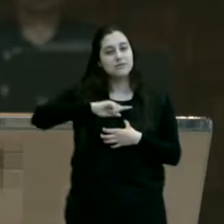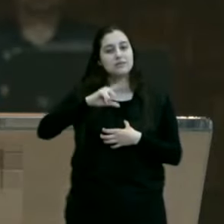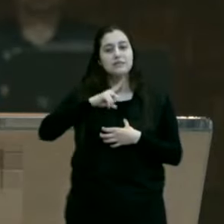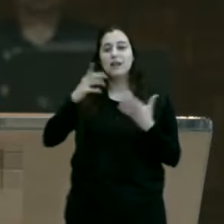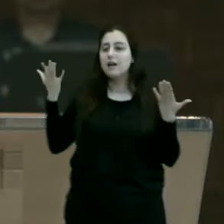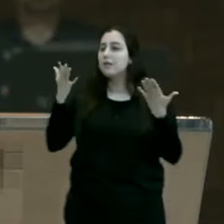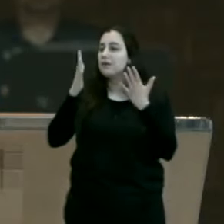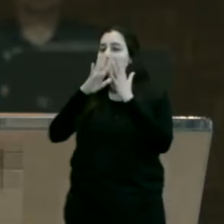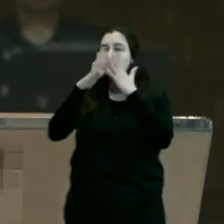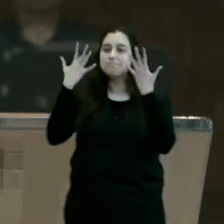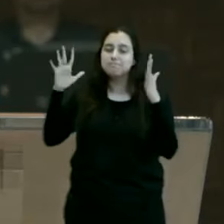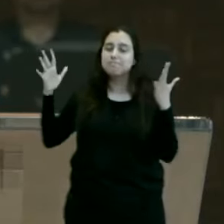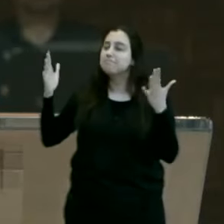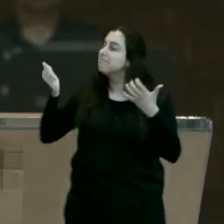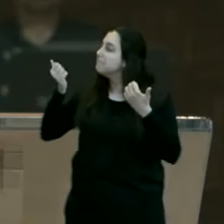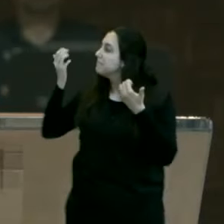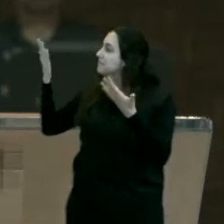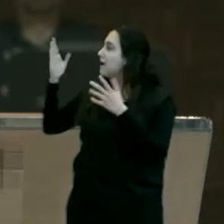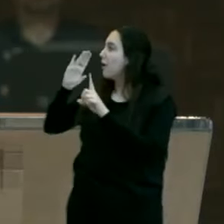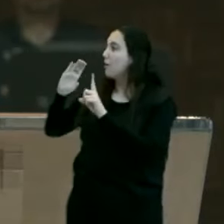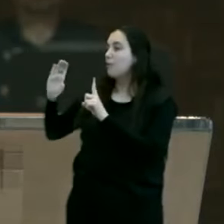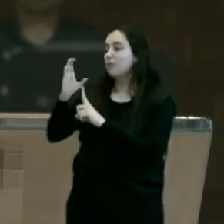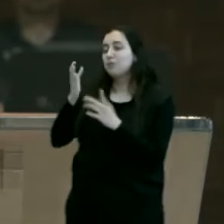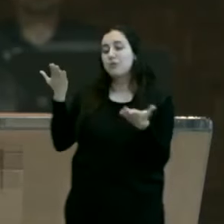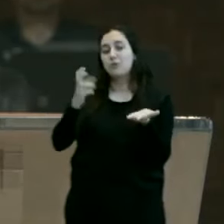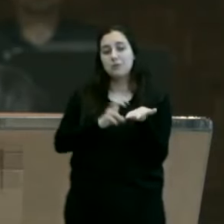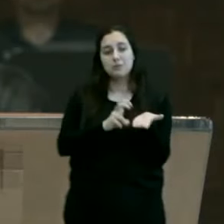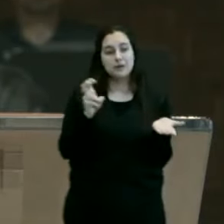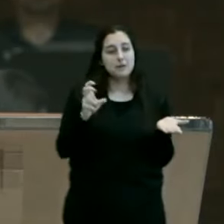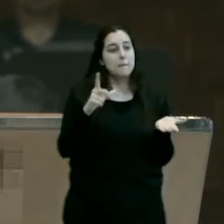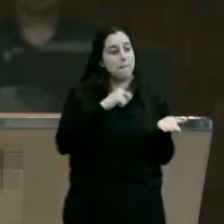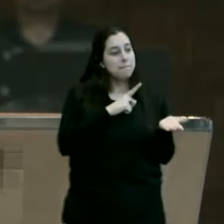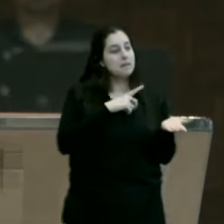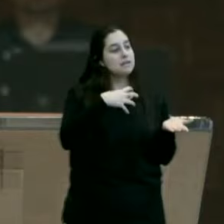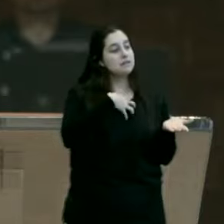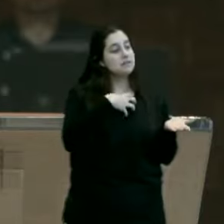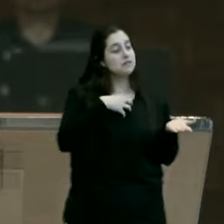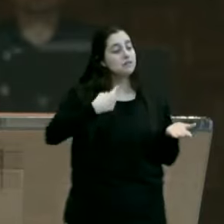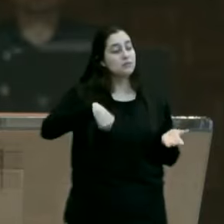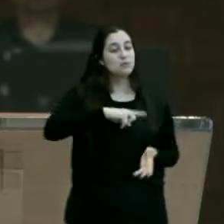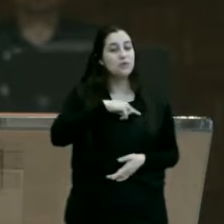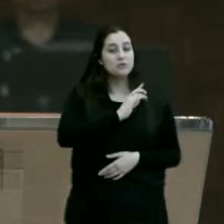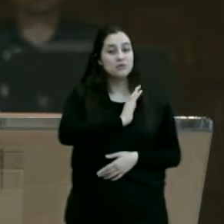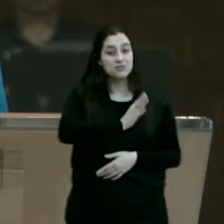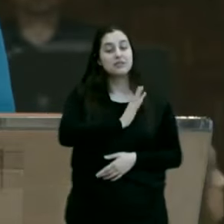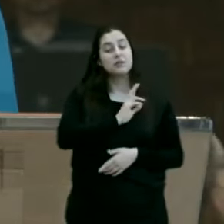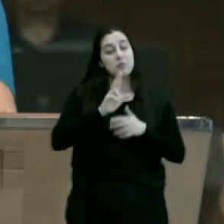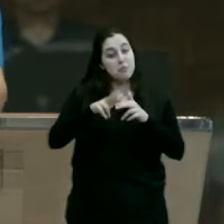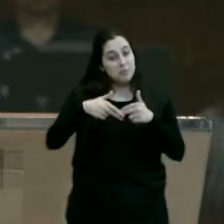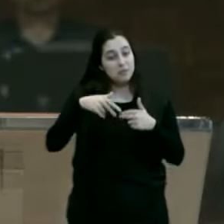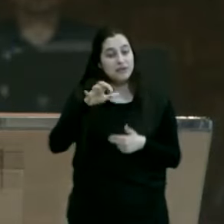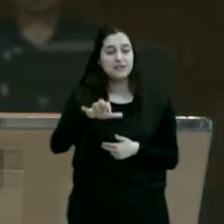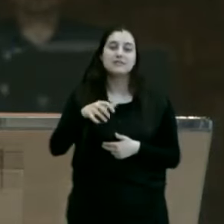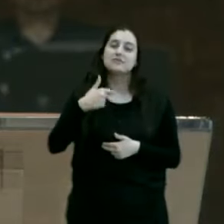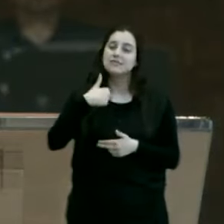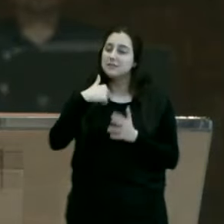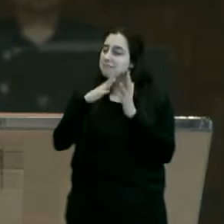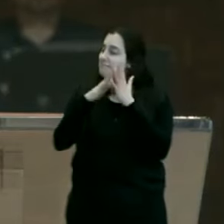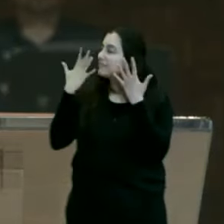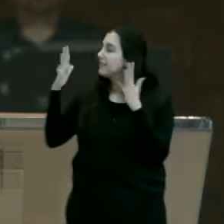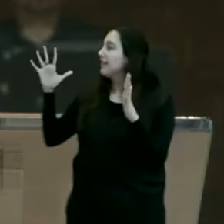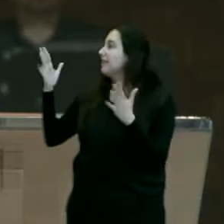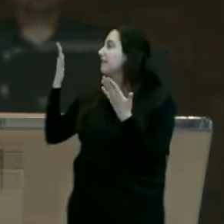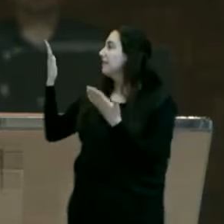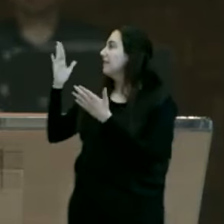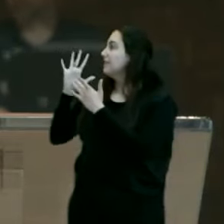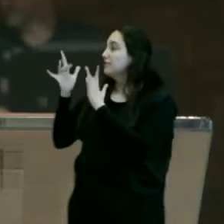Senhor nessa manhã com a gente. Há um mover nos nossos corações e eu celebro a Jesus pela